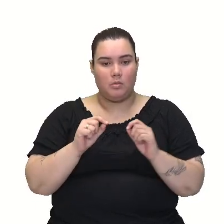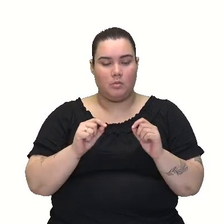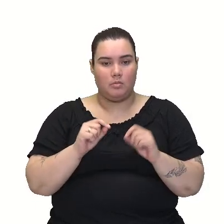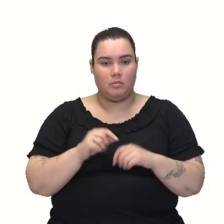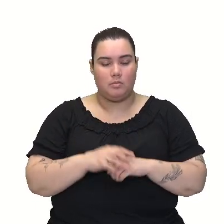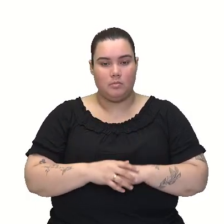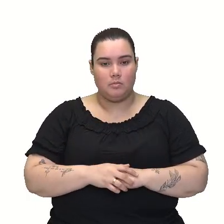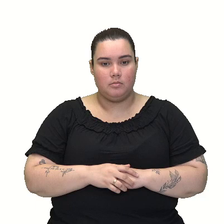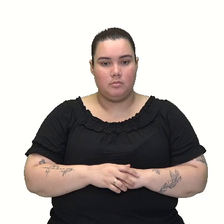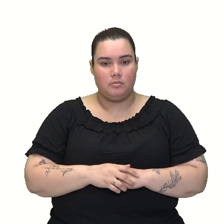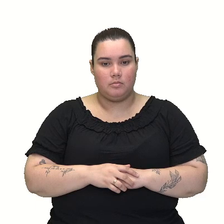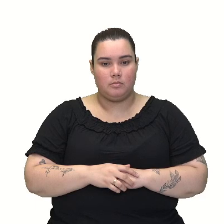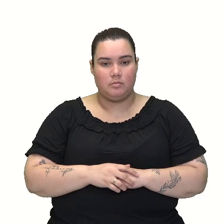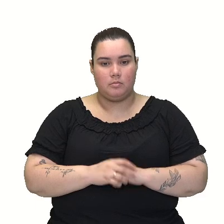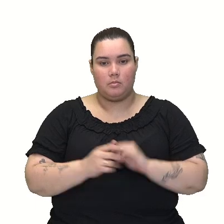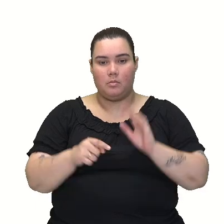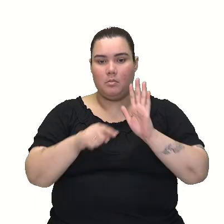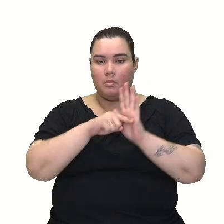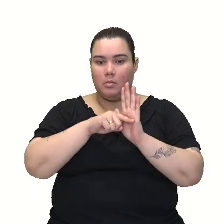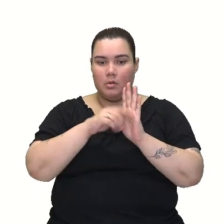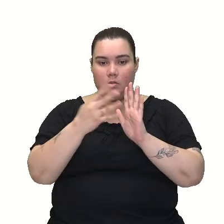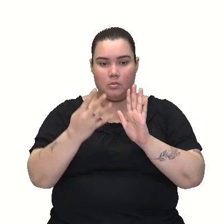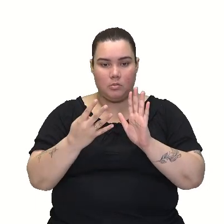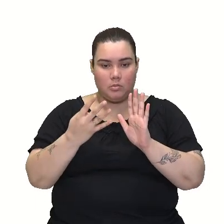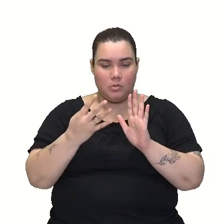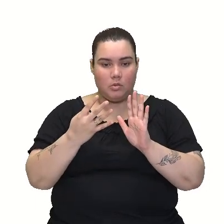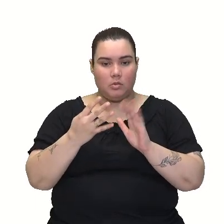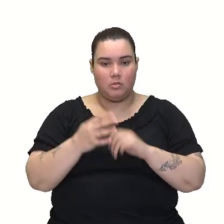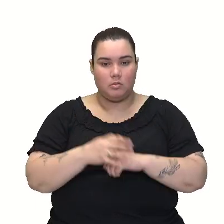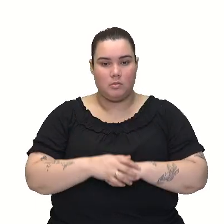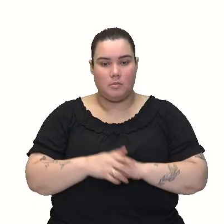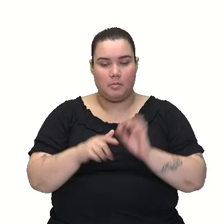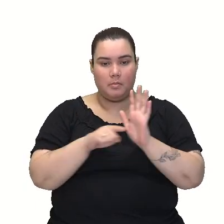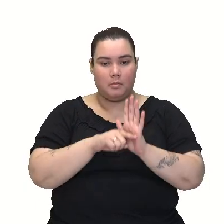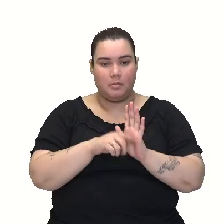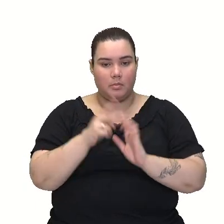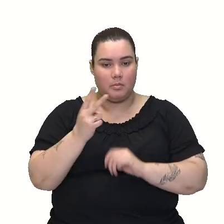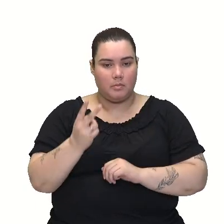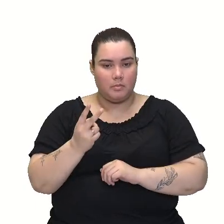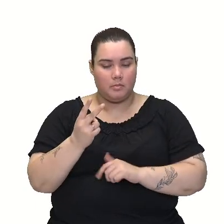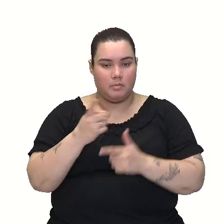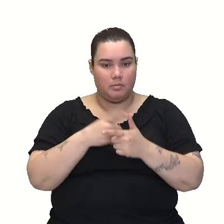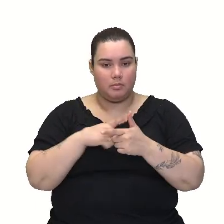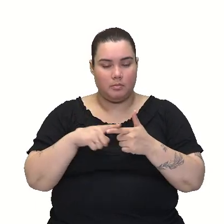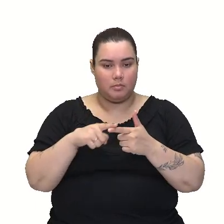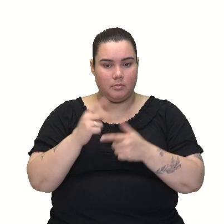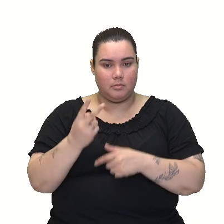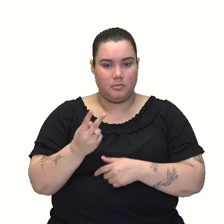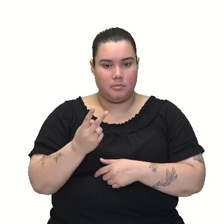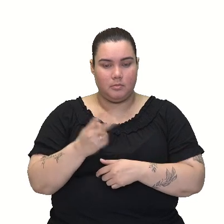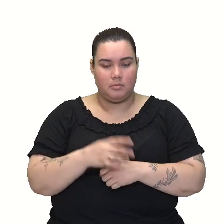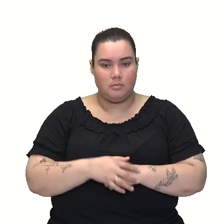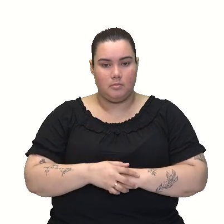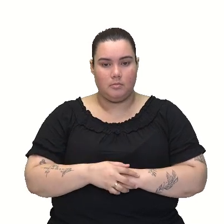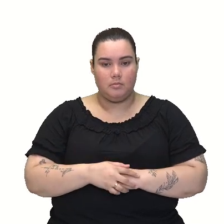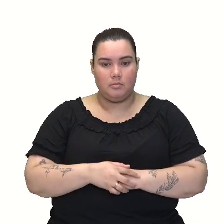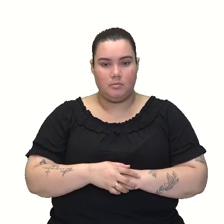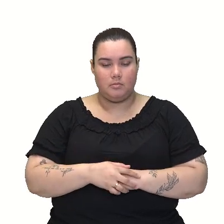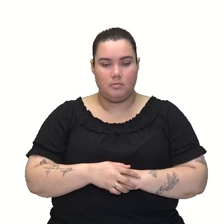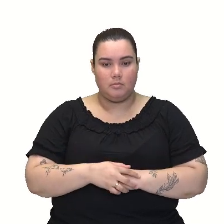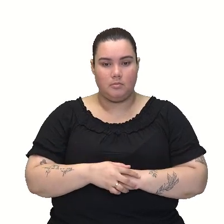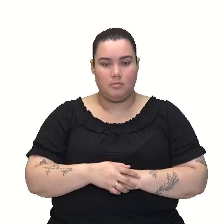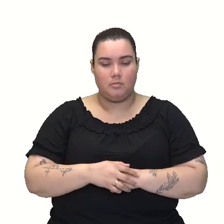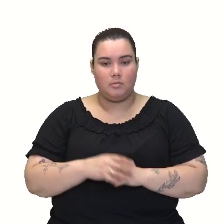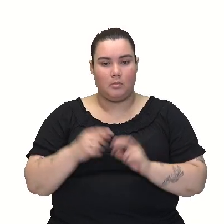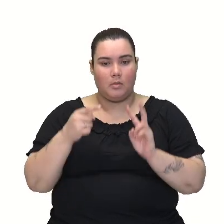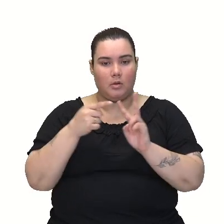vai ser igual a menos 4 menos 2 sobre 2, ok? Raiz quadrada de